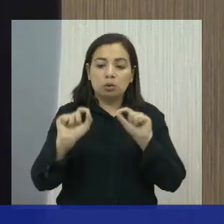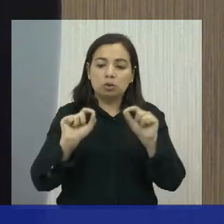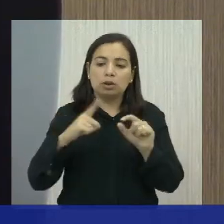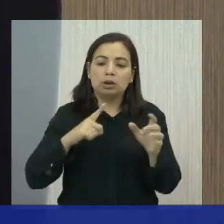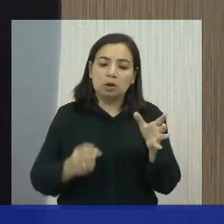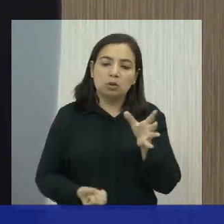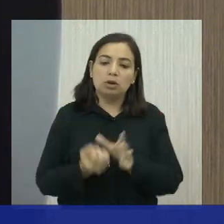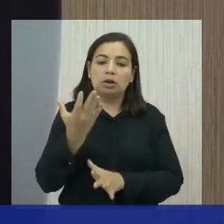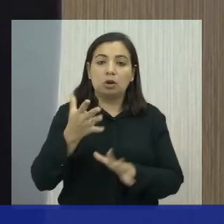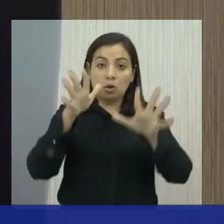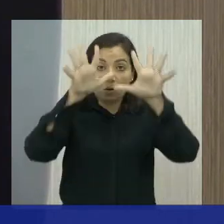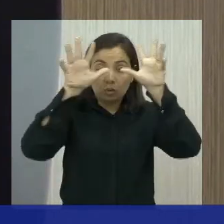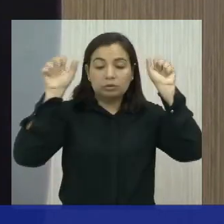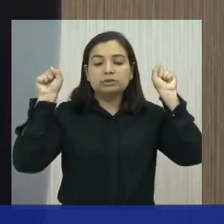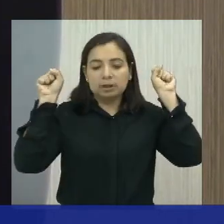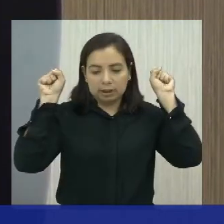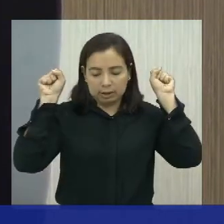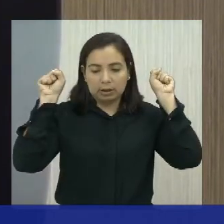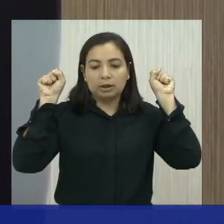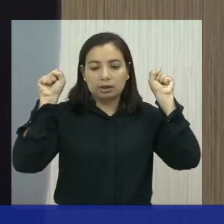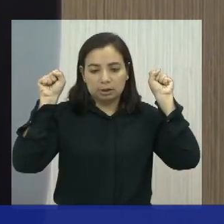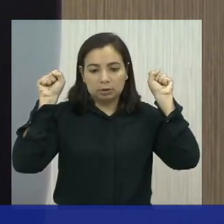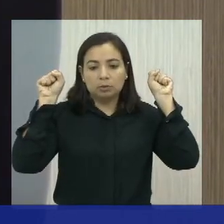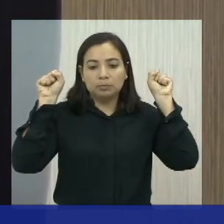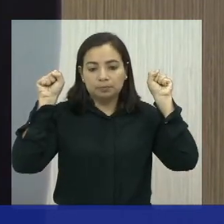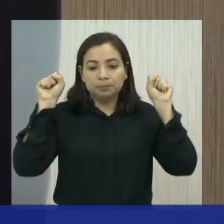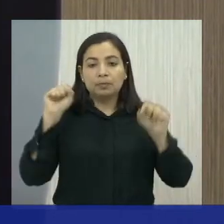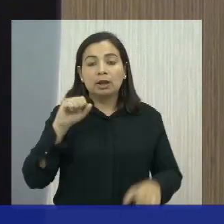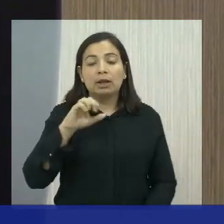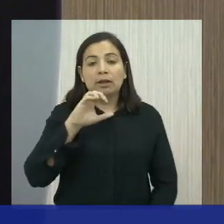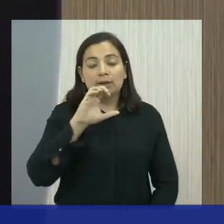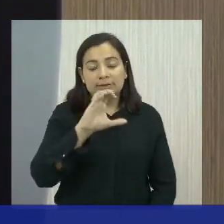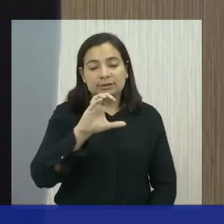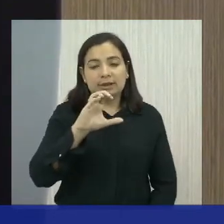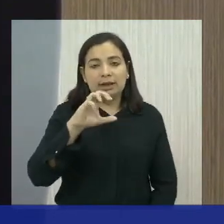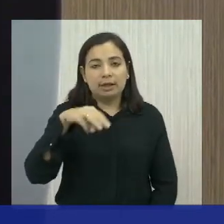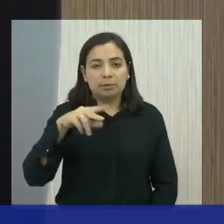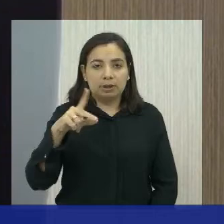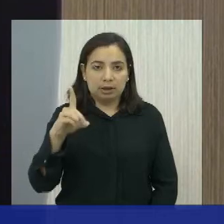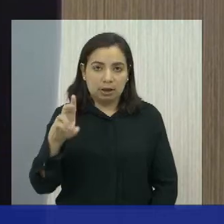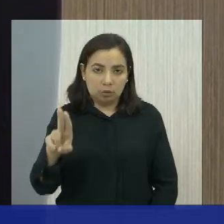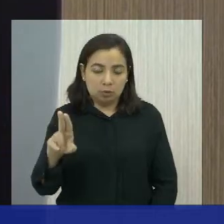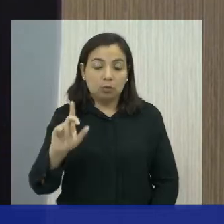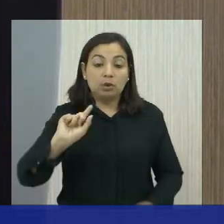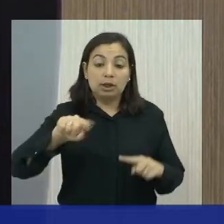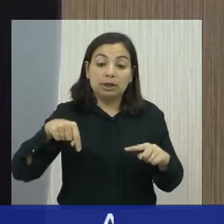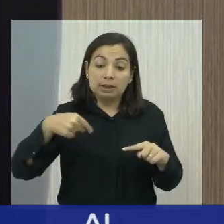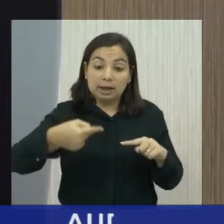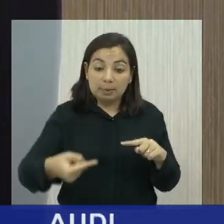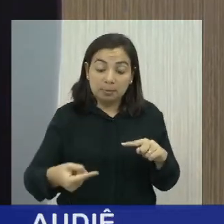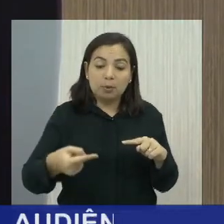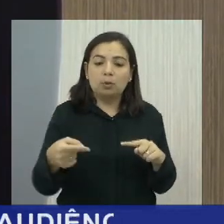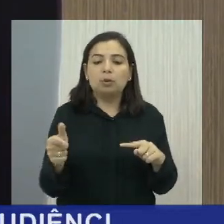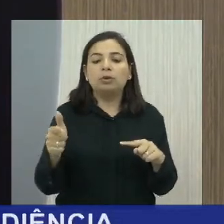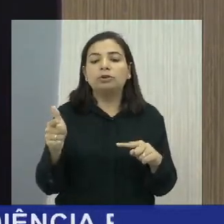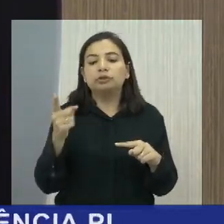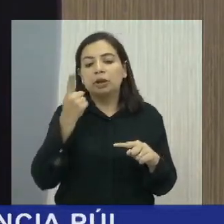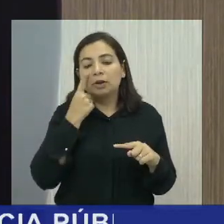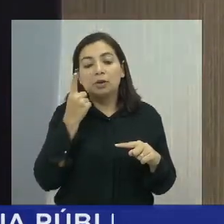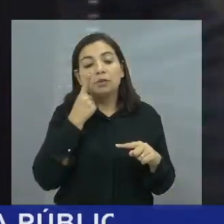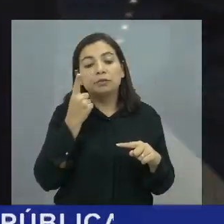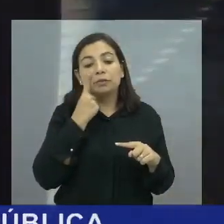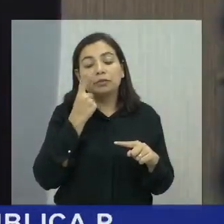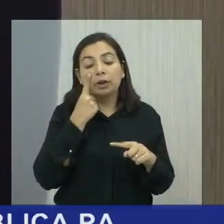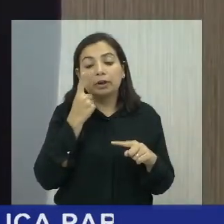do conselho, dentro do CMDU, primeiro, e após, com a criação das